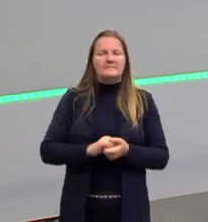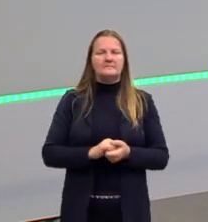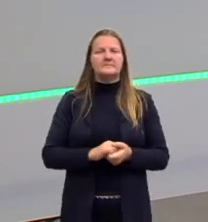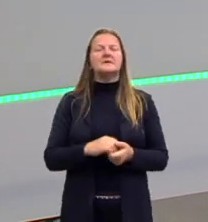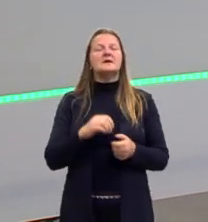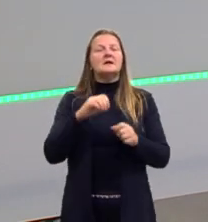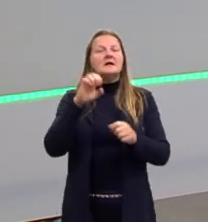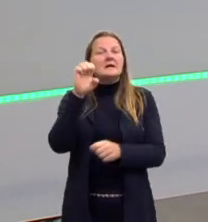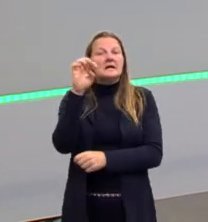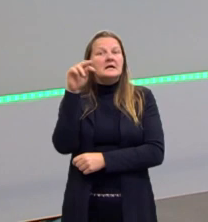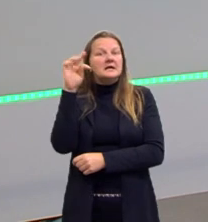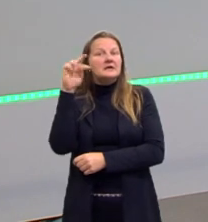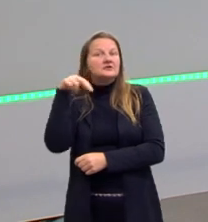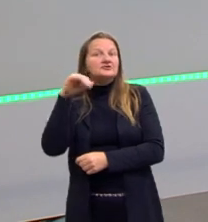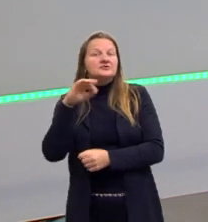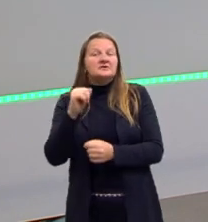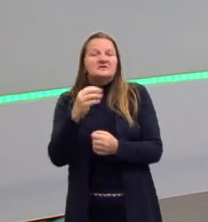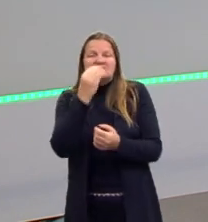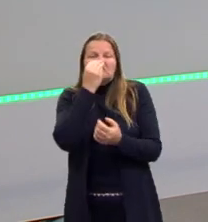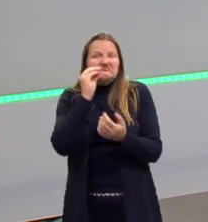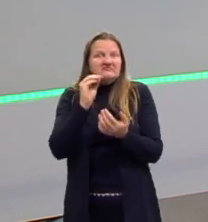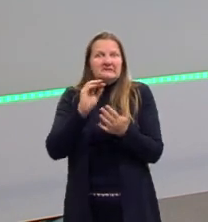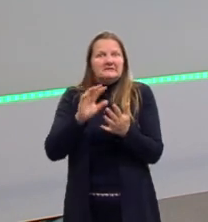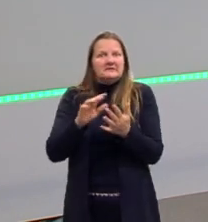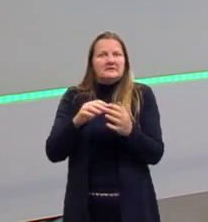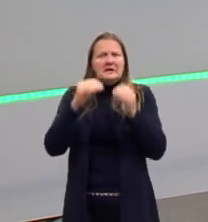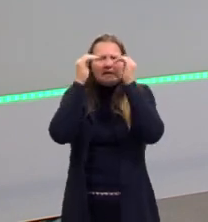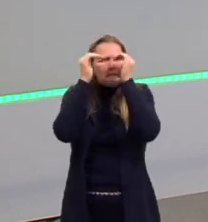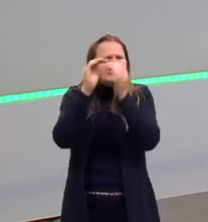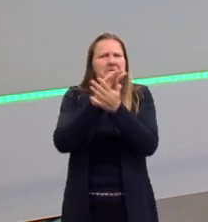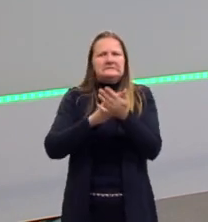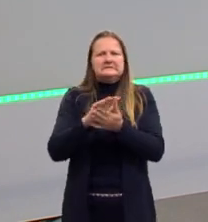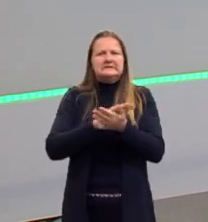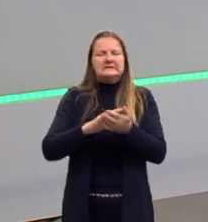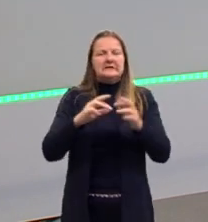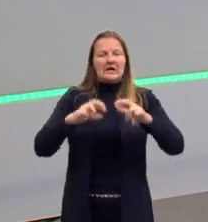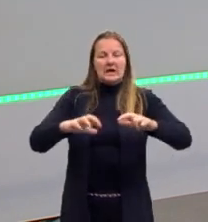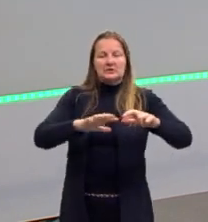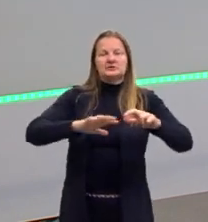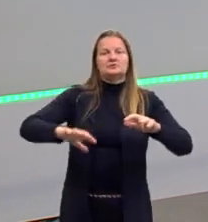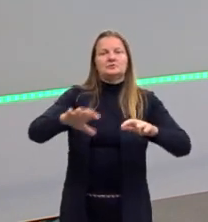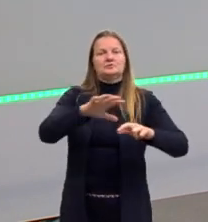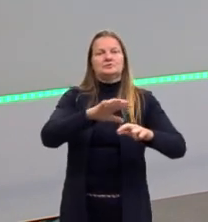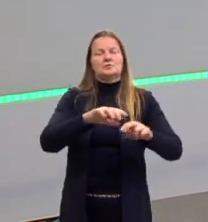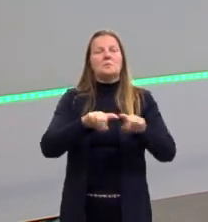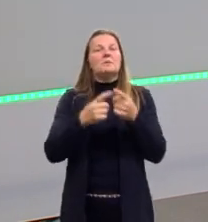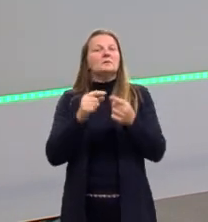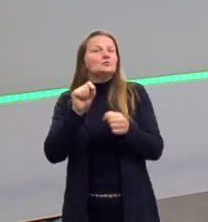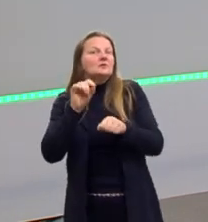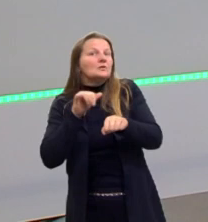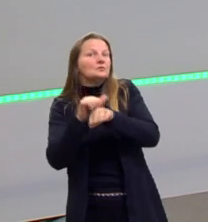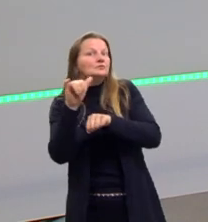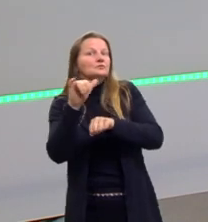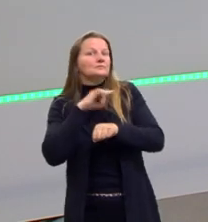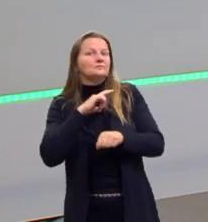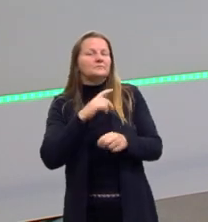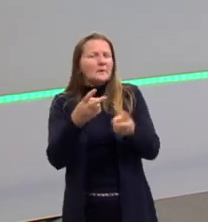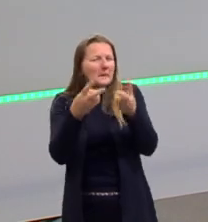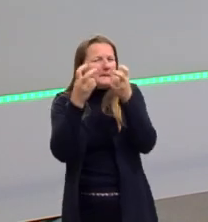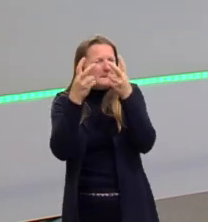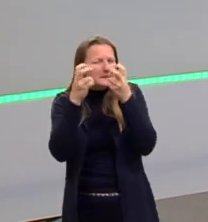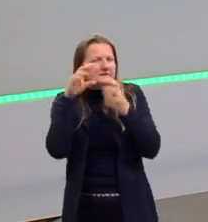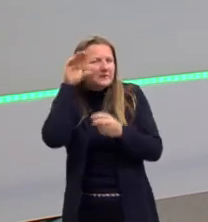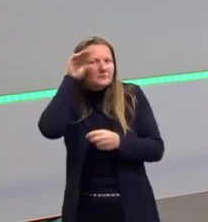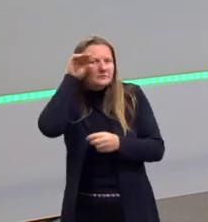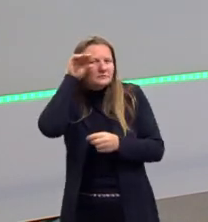essas etnias foram completamente ignorados esses essa regionalização das etnias né que que acontece nota que